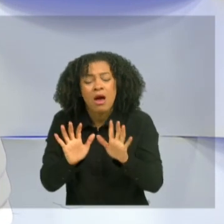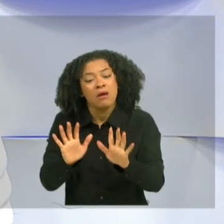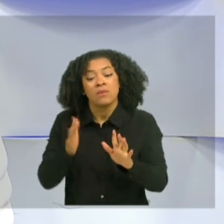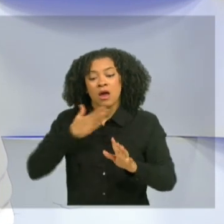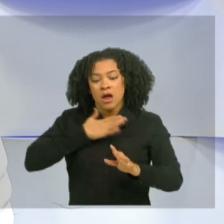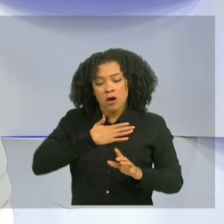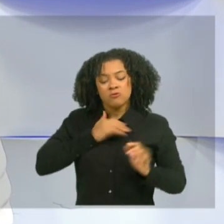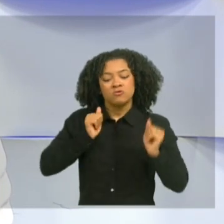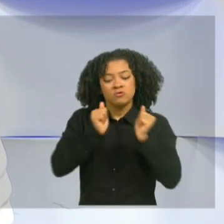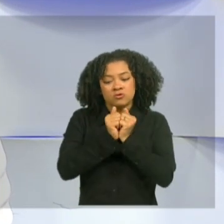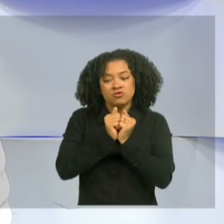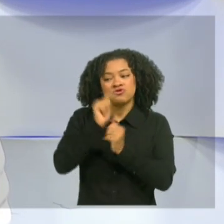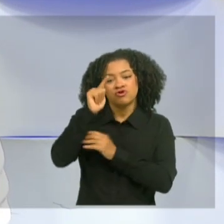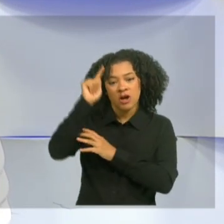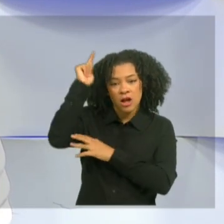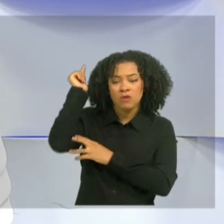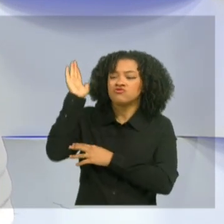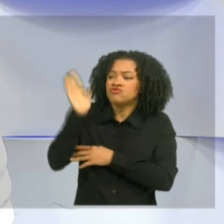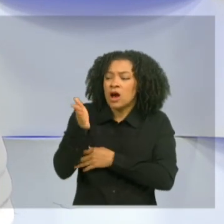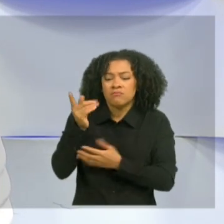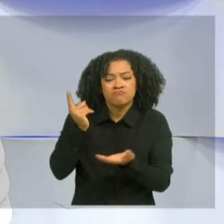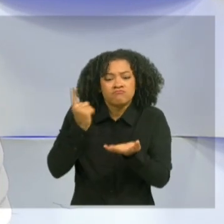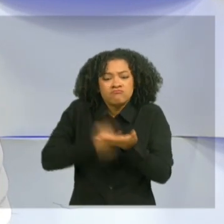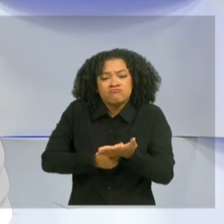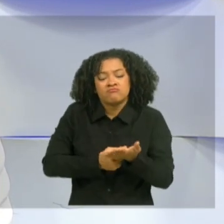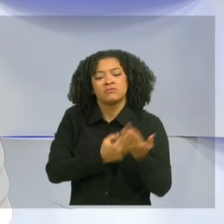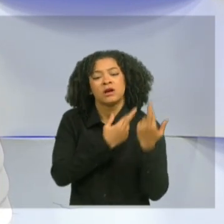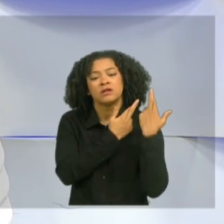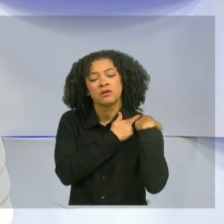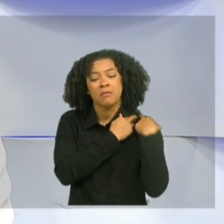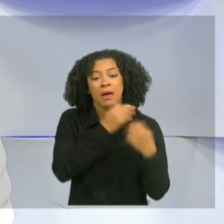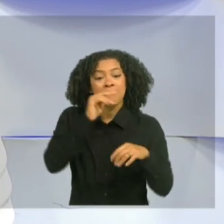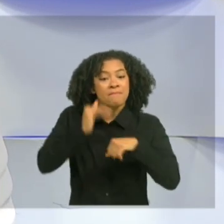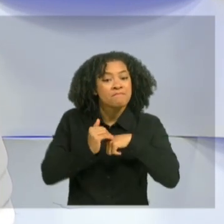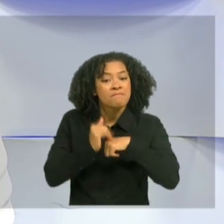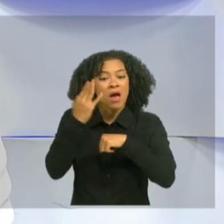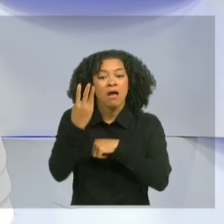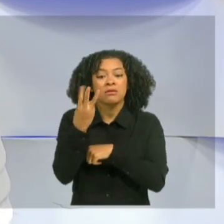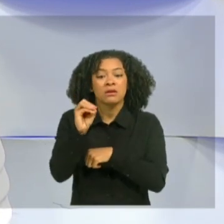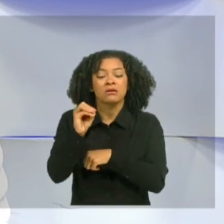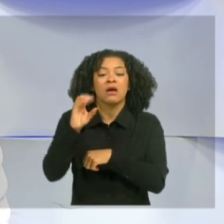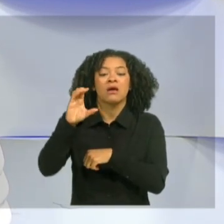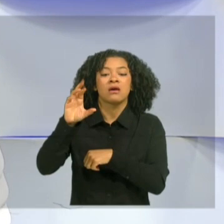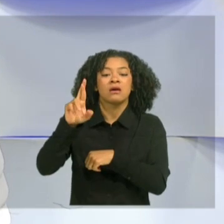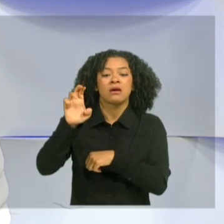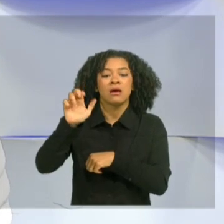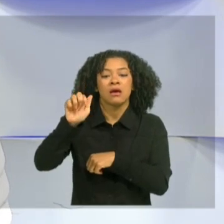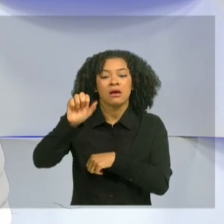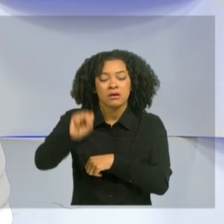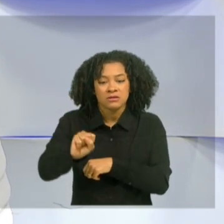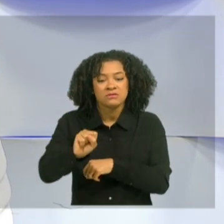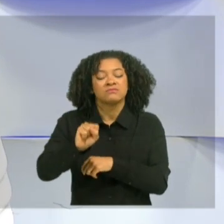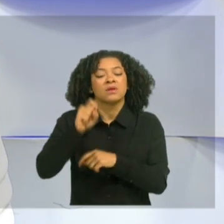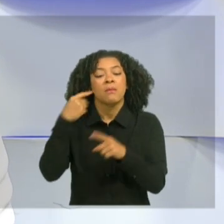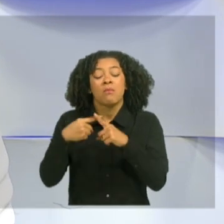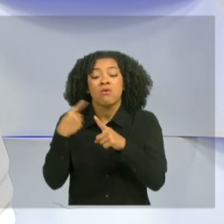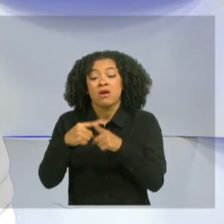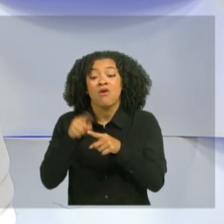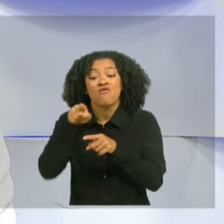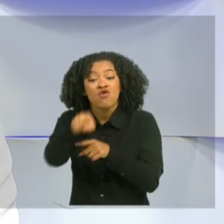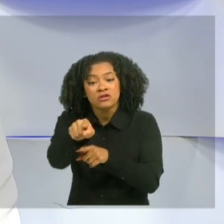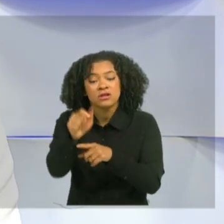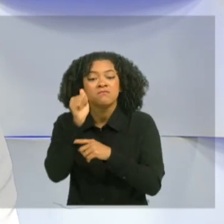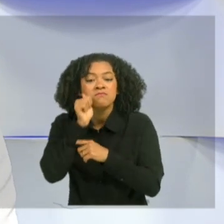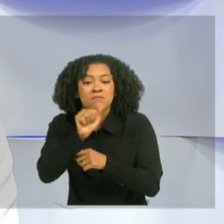construiremos já Assumimos o compromisso mais 30 creias centro de referência da assistência é onde a mãe vai bater na porta para